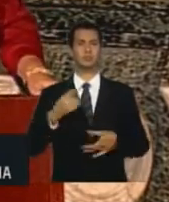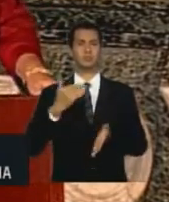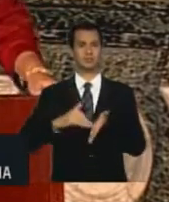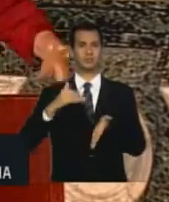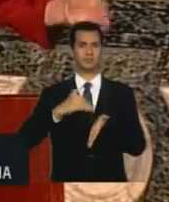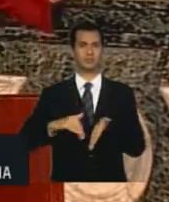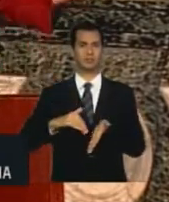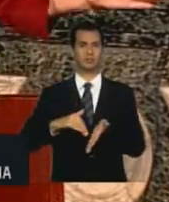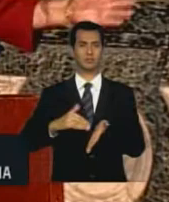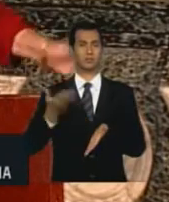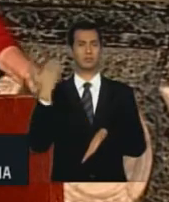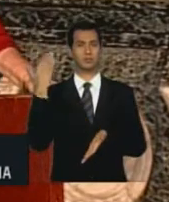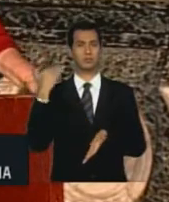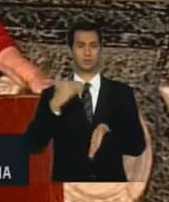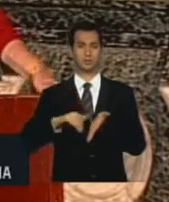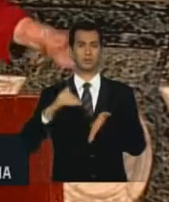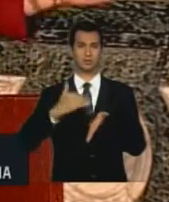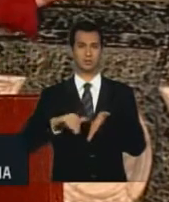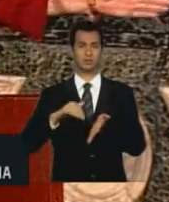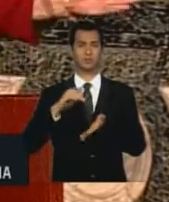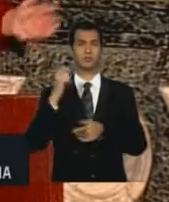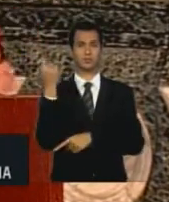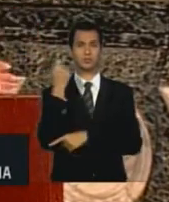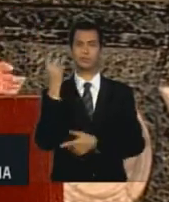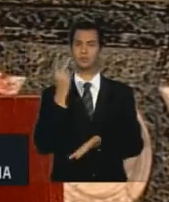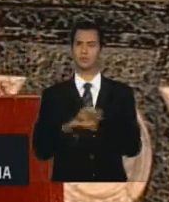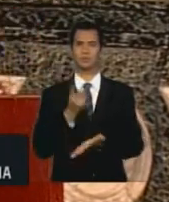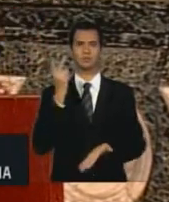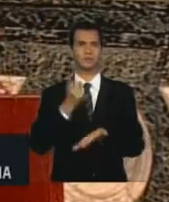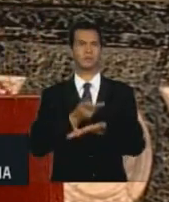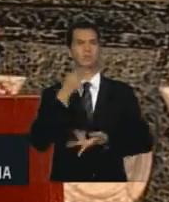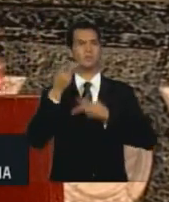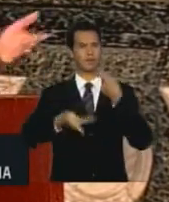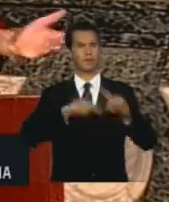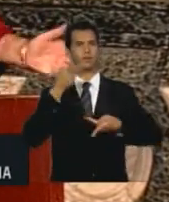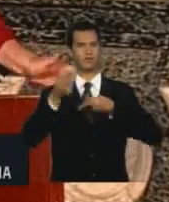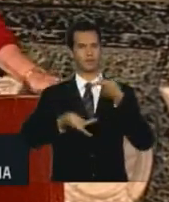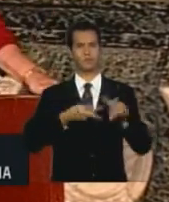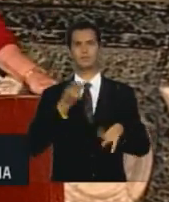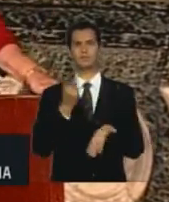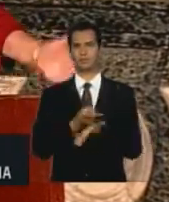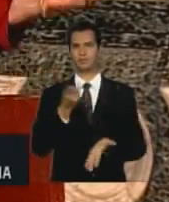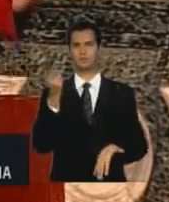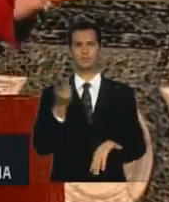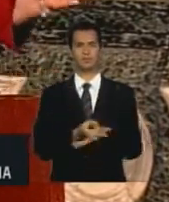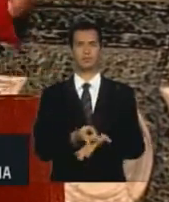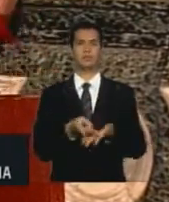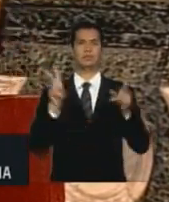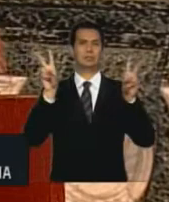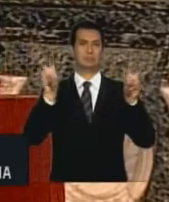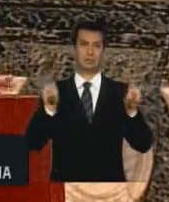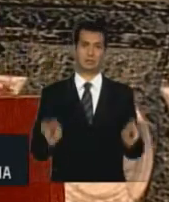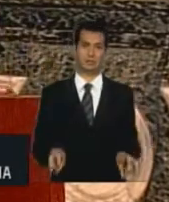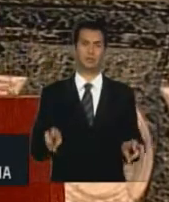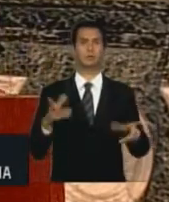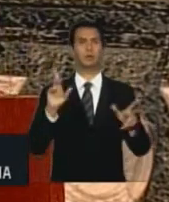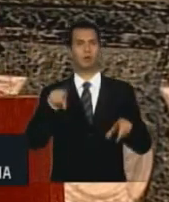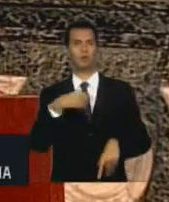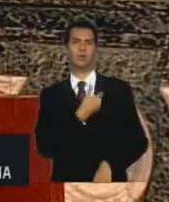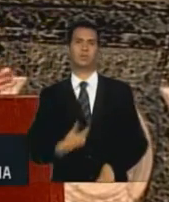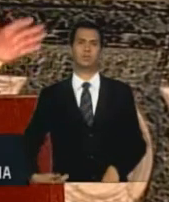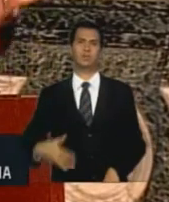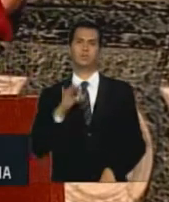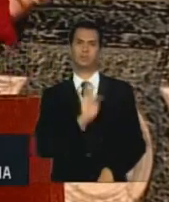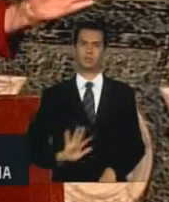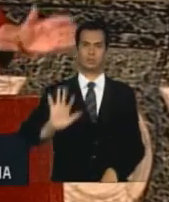secretário de Estado do Rio Grande do Sul que não tocasse esse assunto quando qualquer questão relativa à relação entre o governo